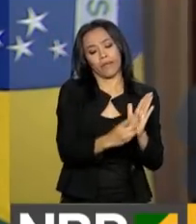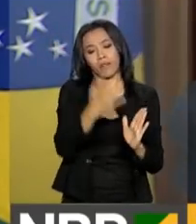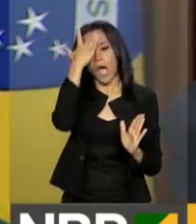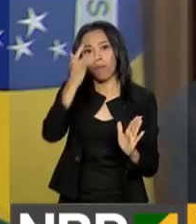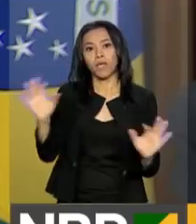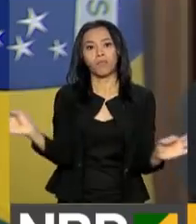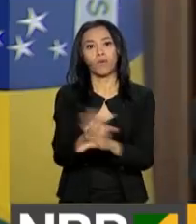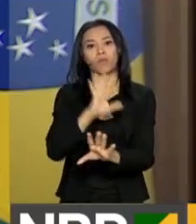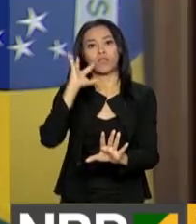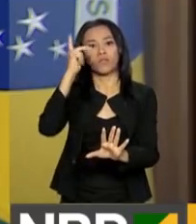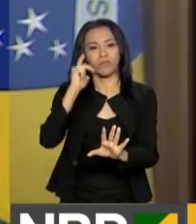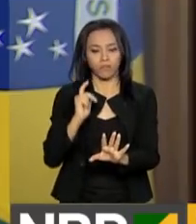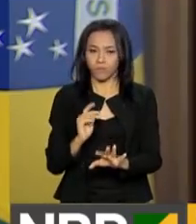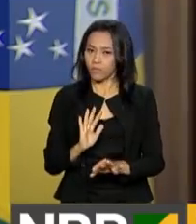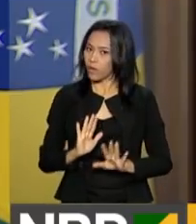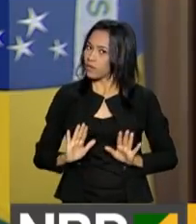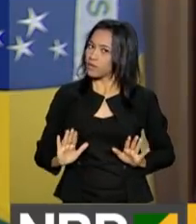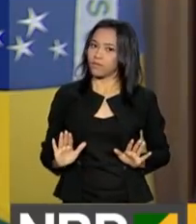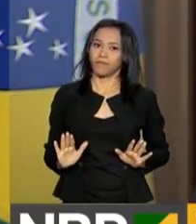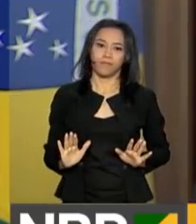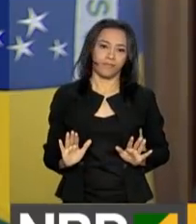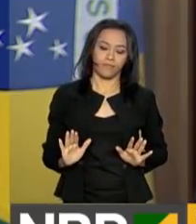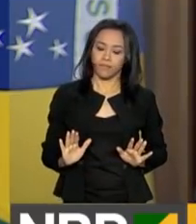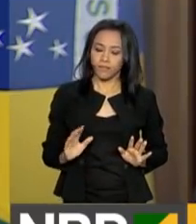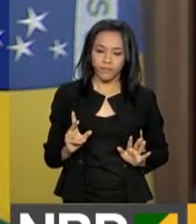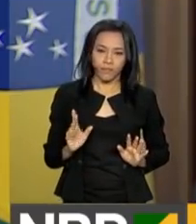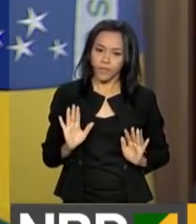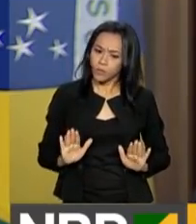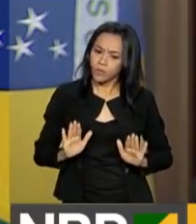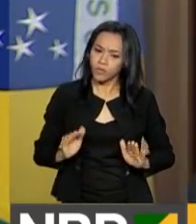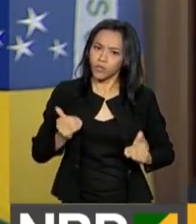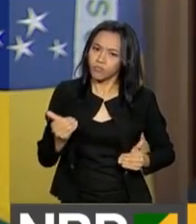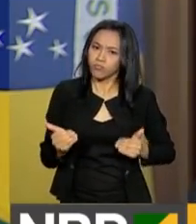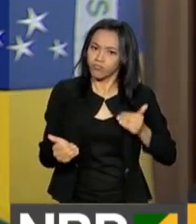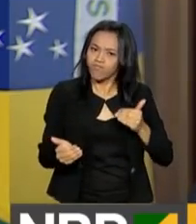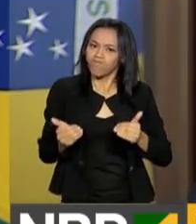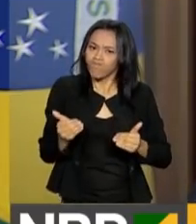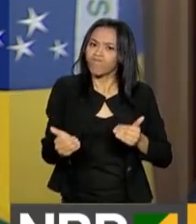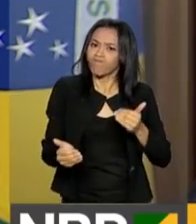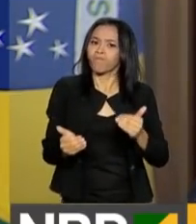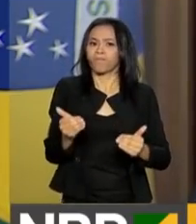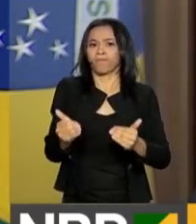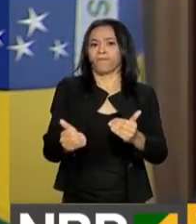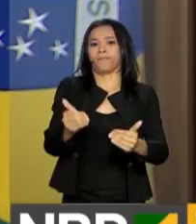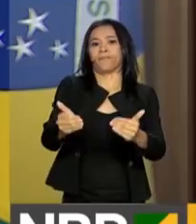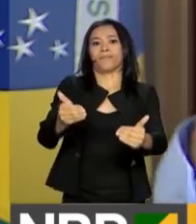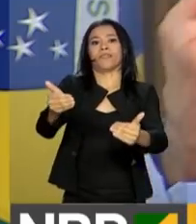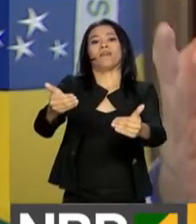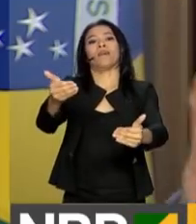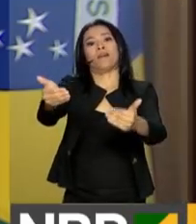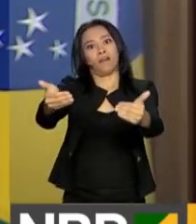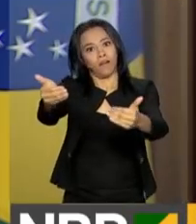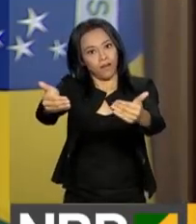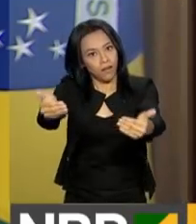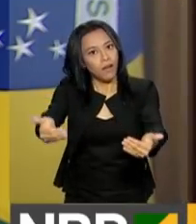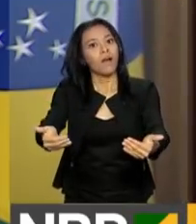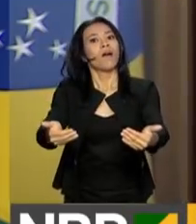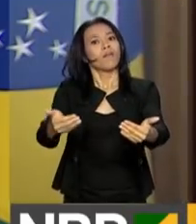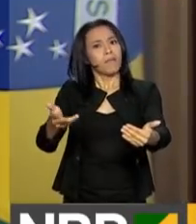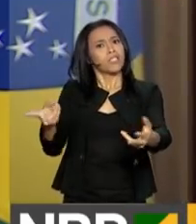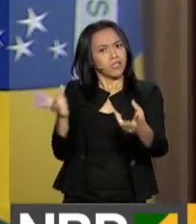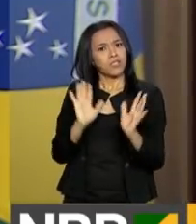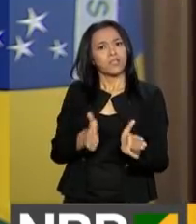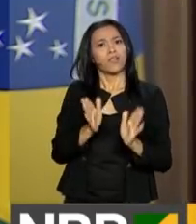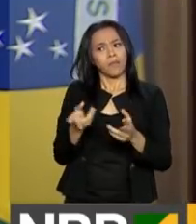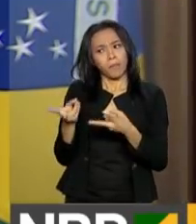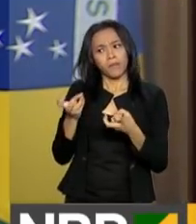a bahia está tudo resolvido não é assim as coisas têm um ritmo mas num ritmo muito célere e até não é os resultados já estão se